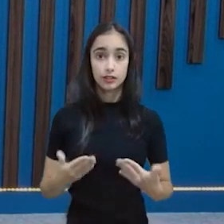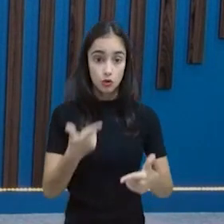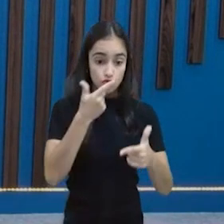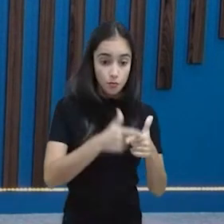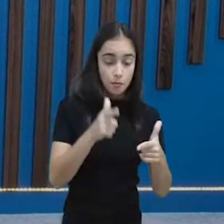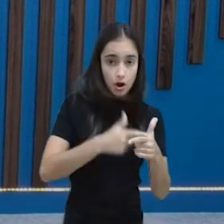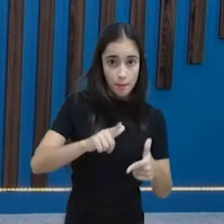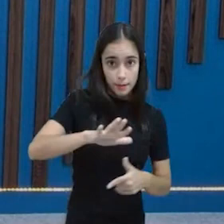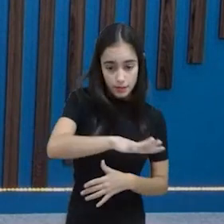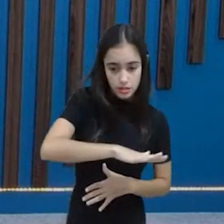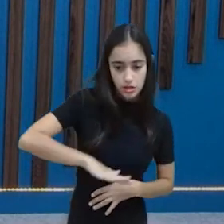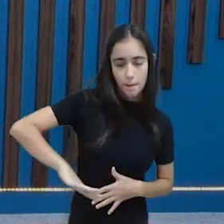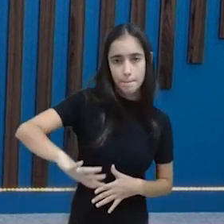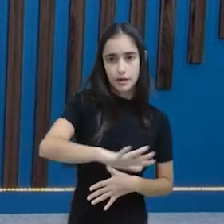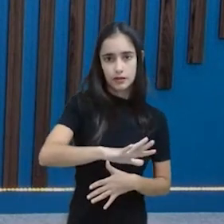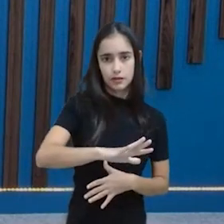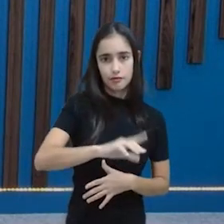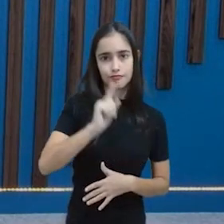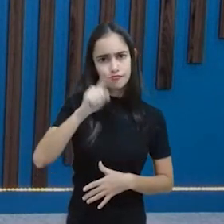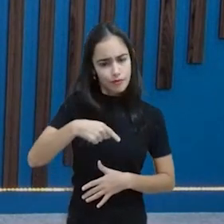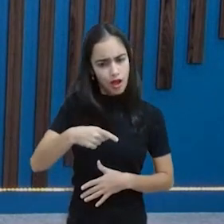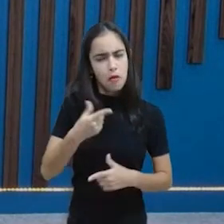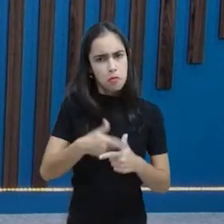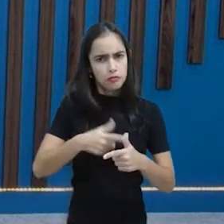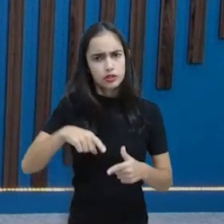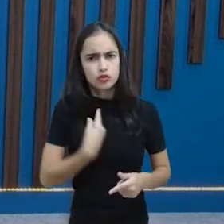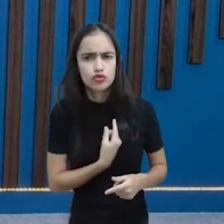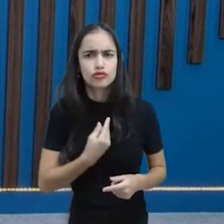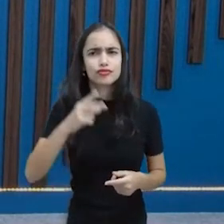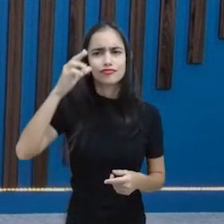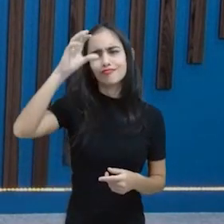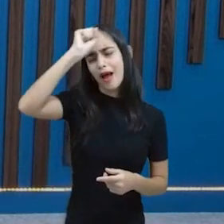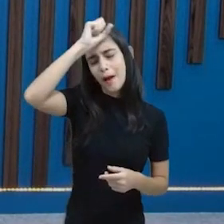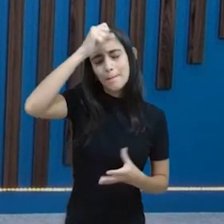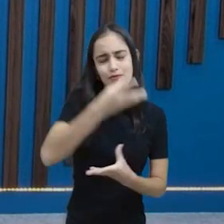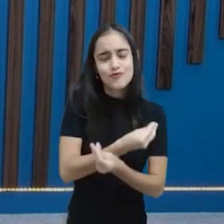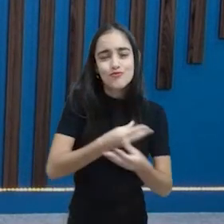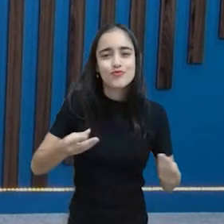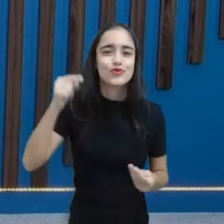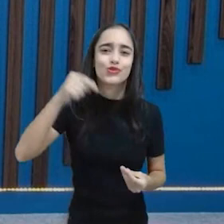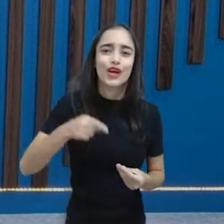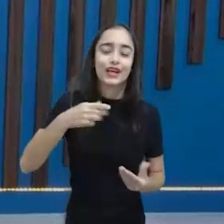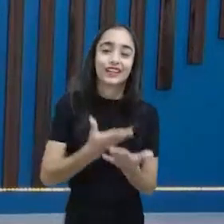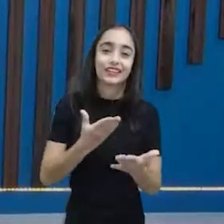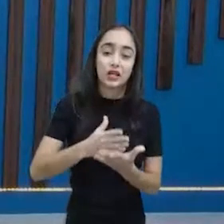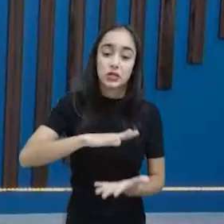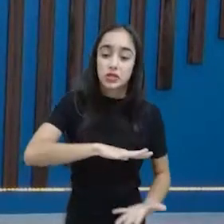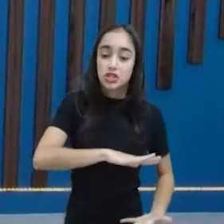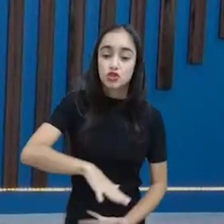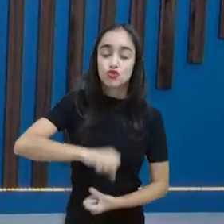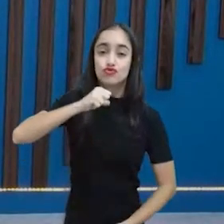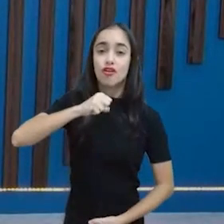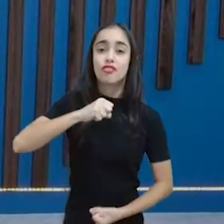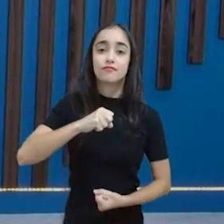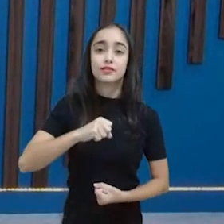que são questões que a gente trabalha bastante aqui nas aulas de sustentabilidade, de geografia, né, professora Carol? E também de ciências,